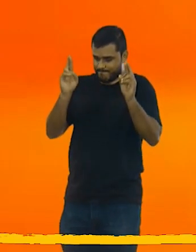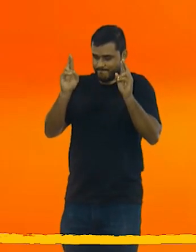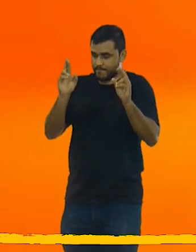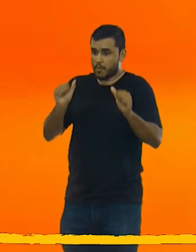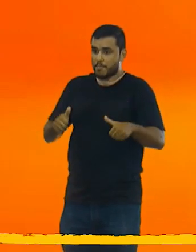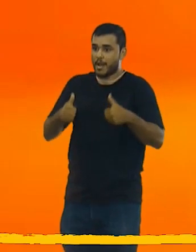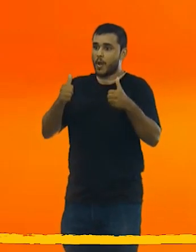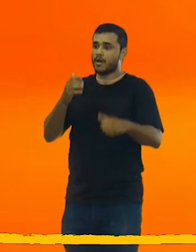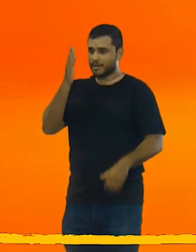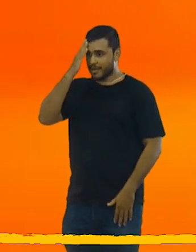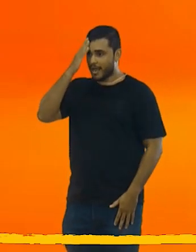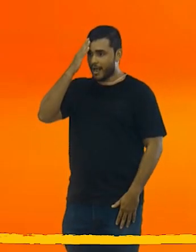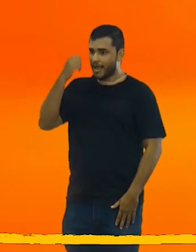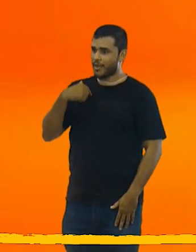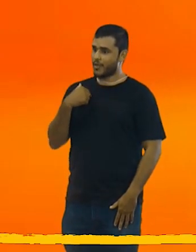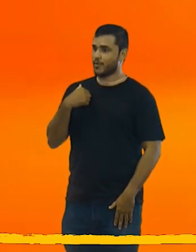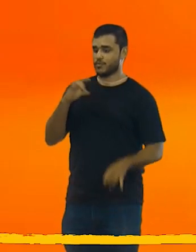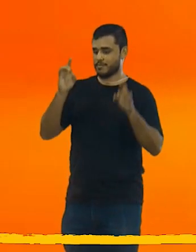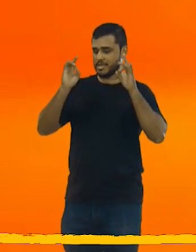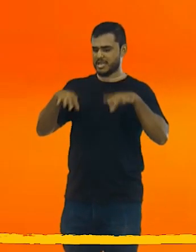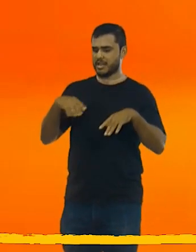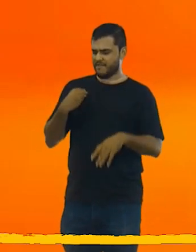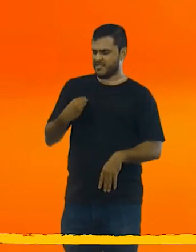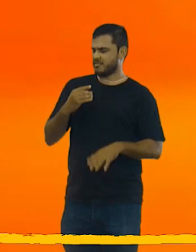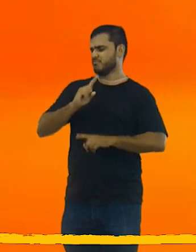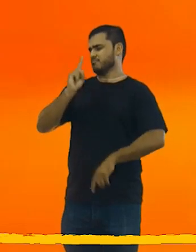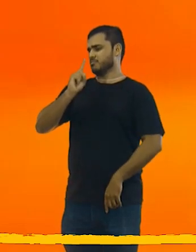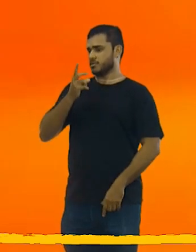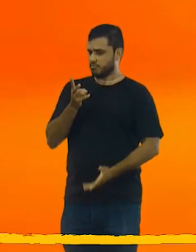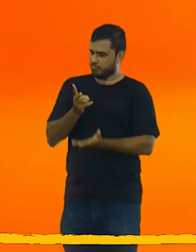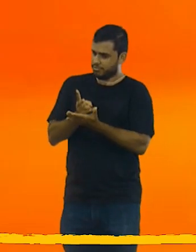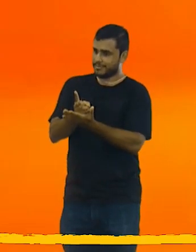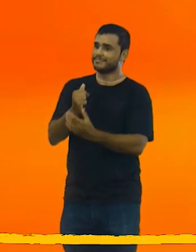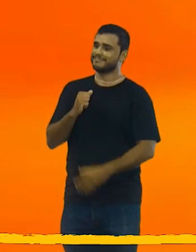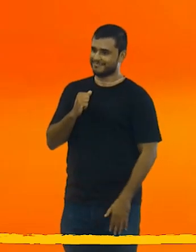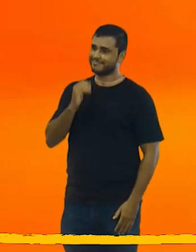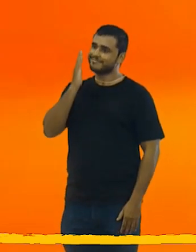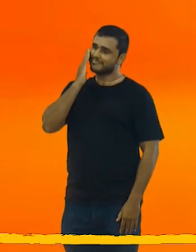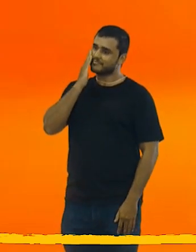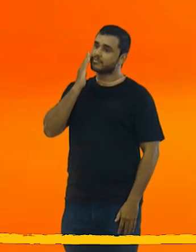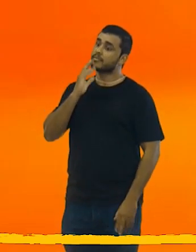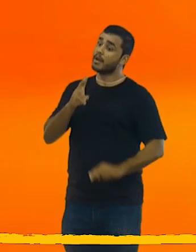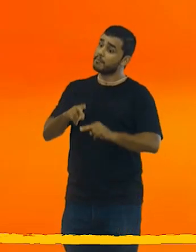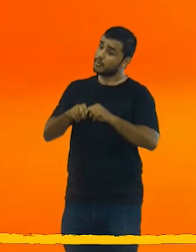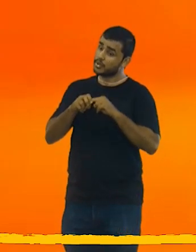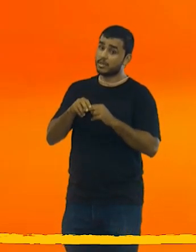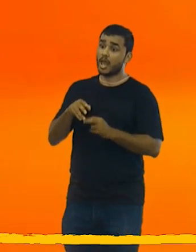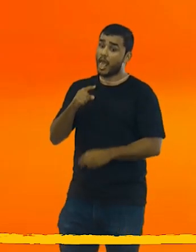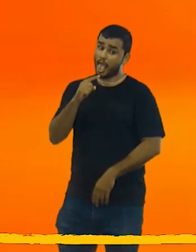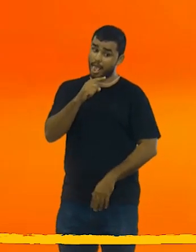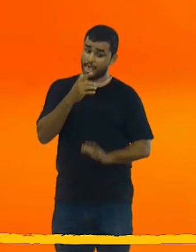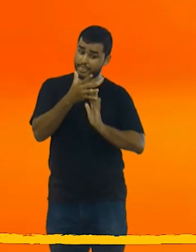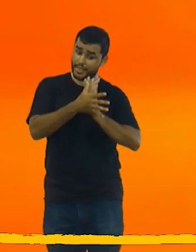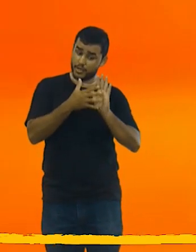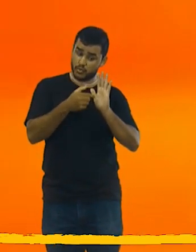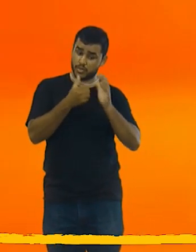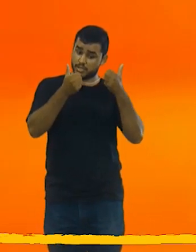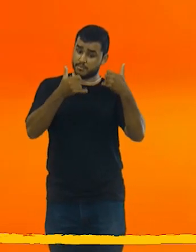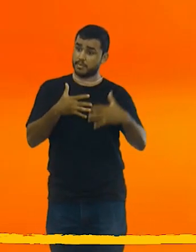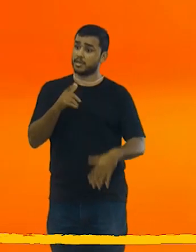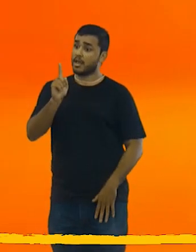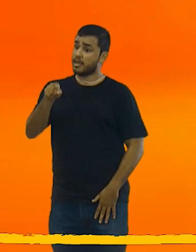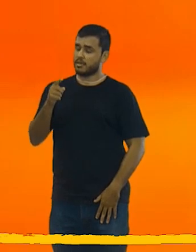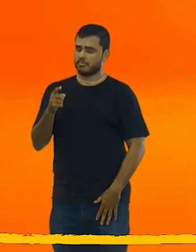um alto de Natal pernambucano. E no Natal, nós renovamos as nossas esperanças na